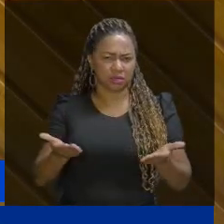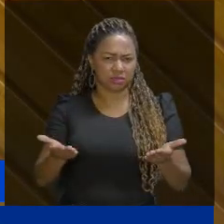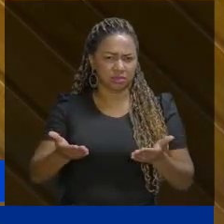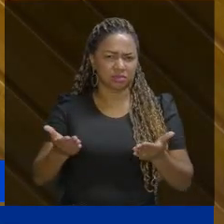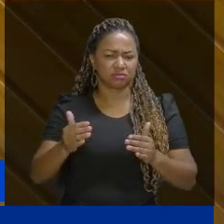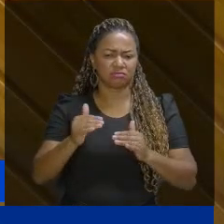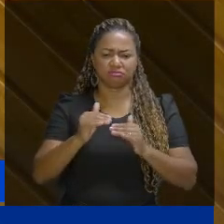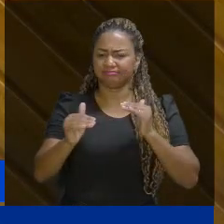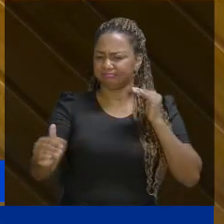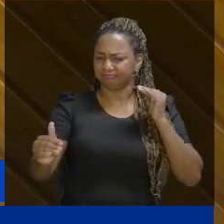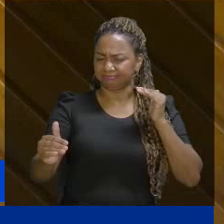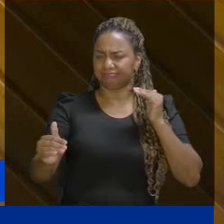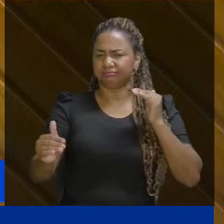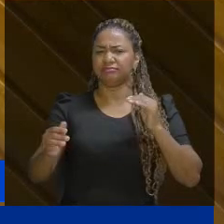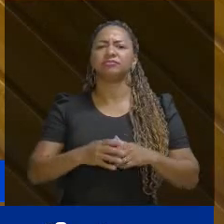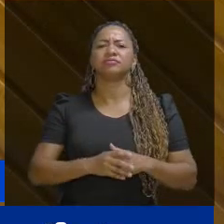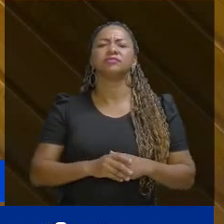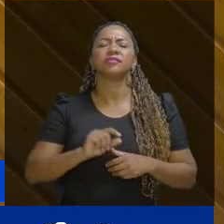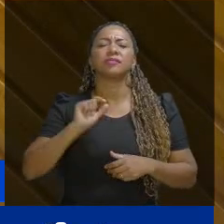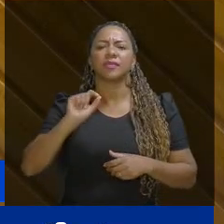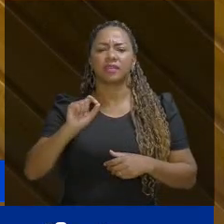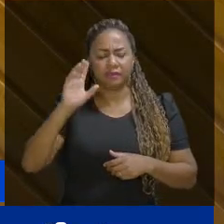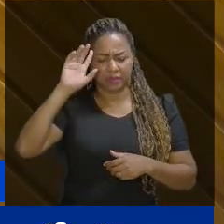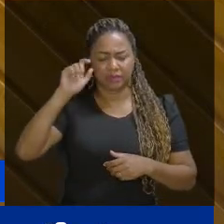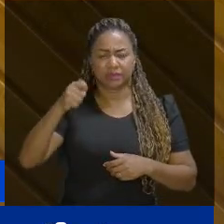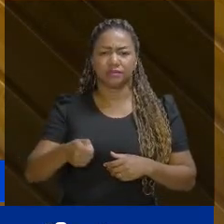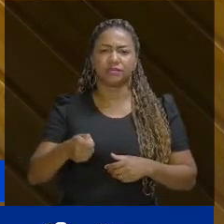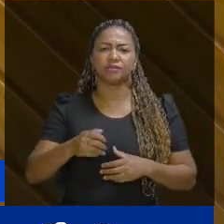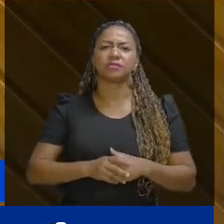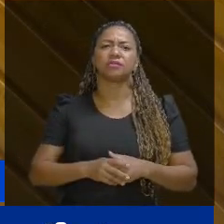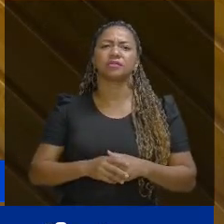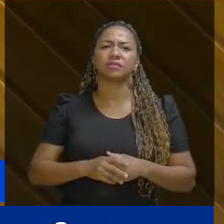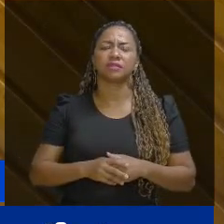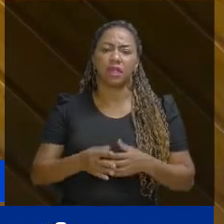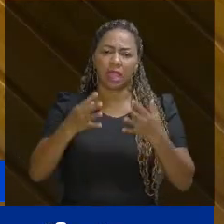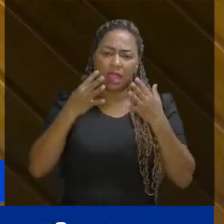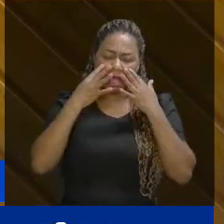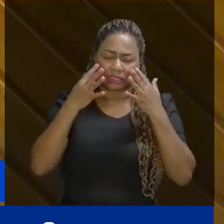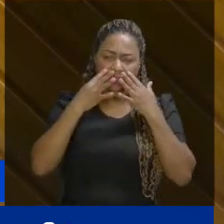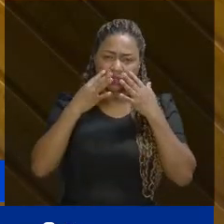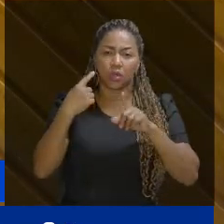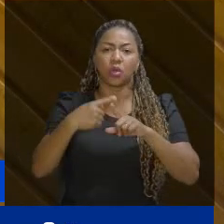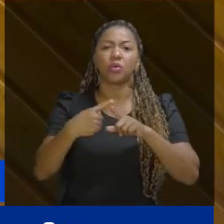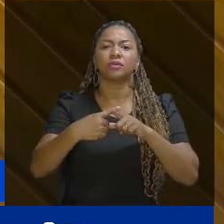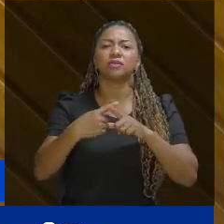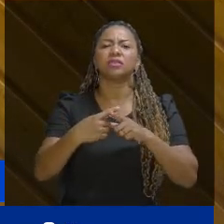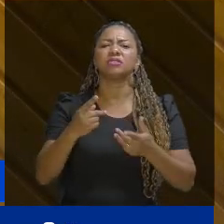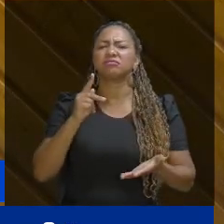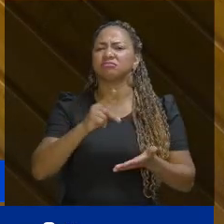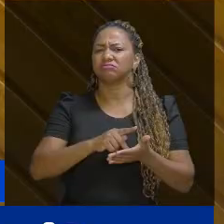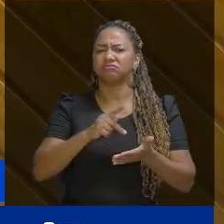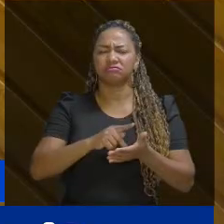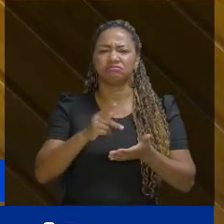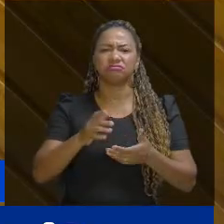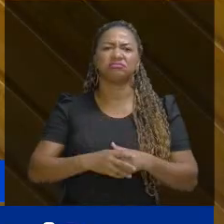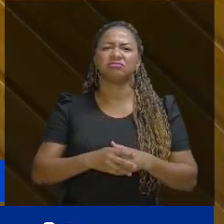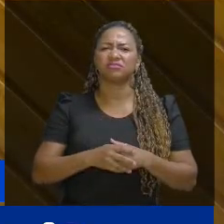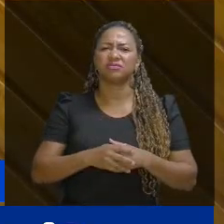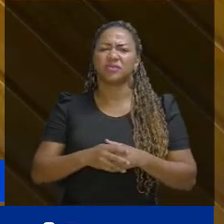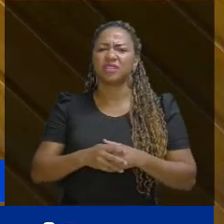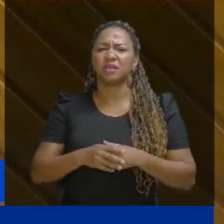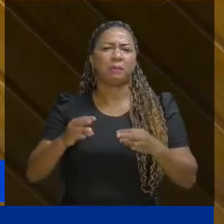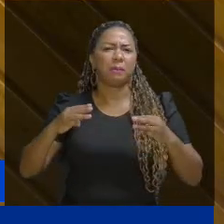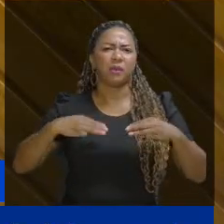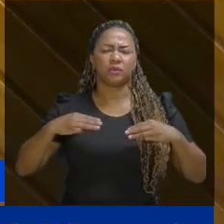uma inadequação da via eleita, que é o que foi decidido. E aí eu vou chamar a atenção, excelências, porque eu, na verdade, não vou nem me